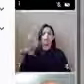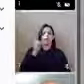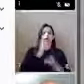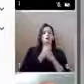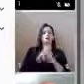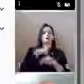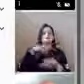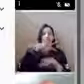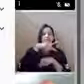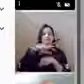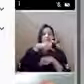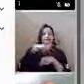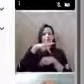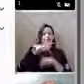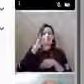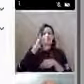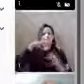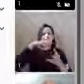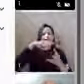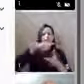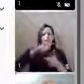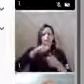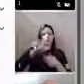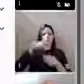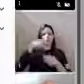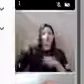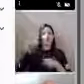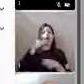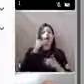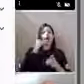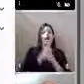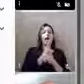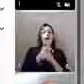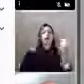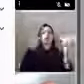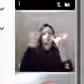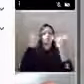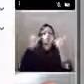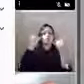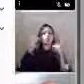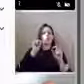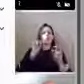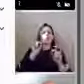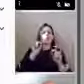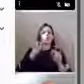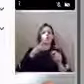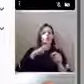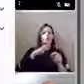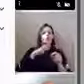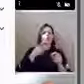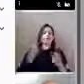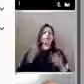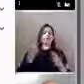mecanismos internacionais, além de várias informações como uso culinário,